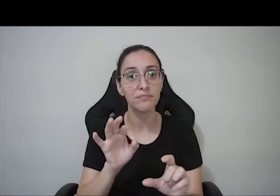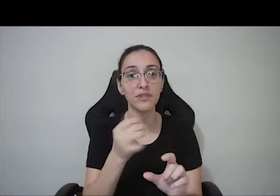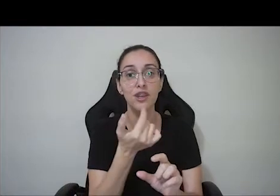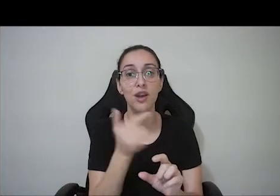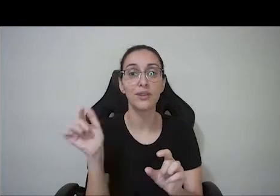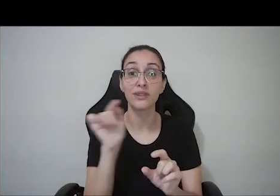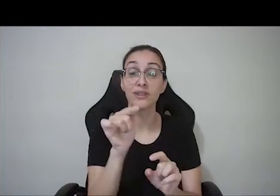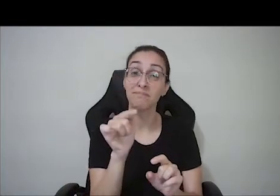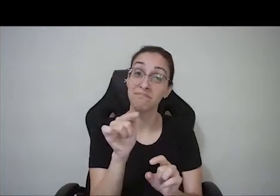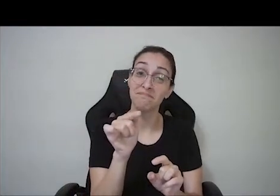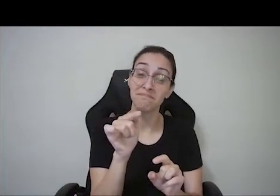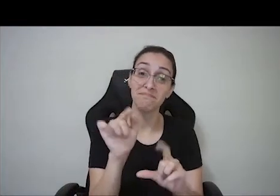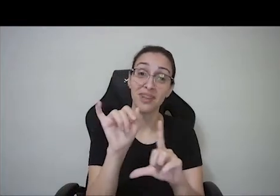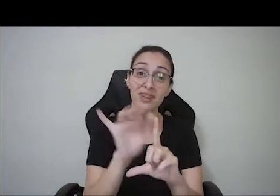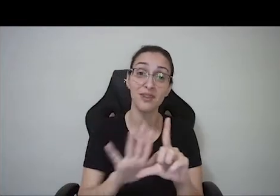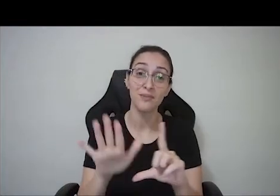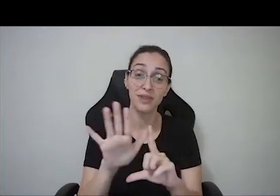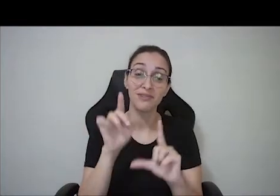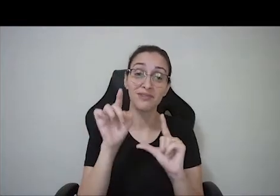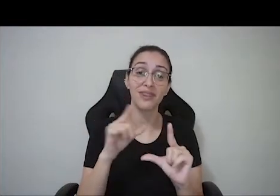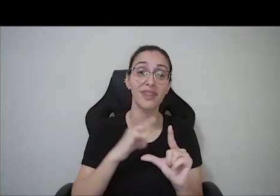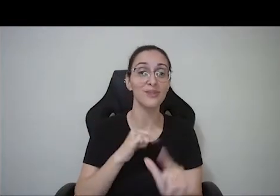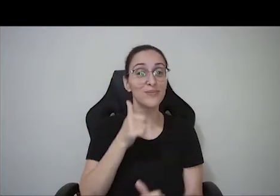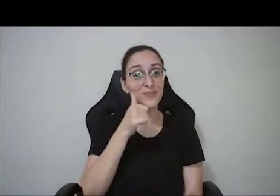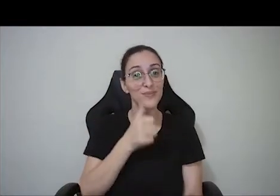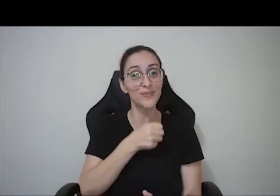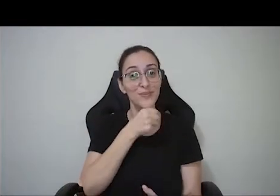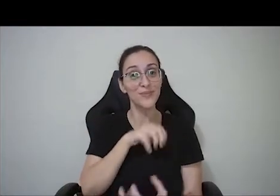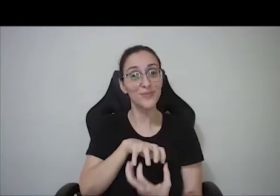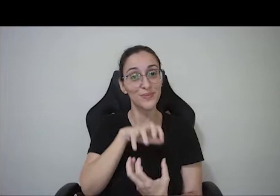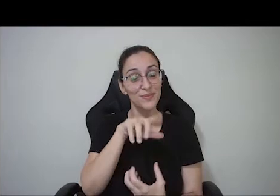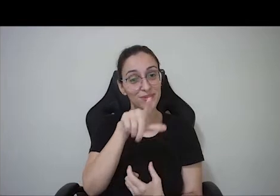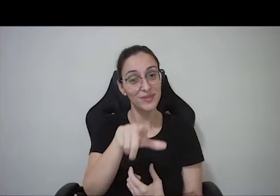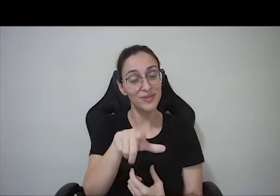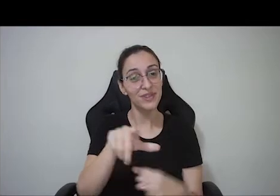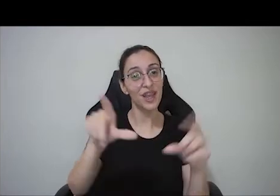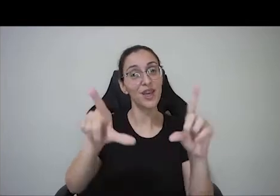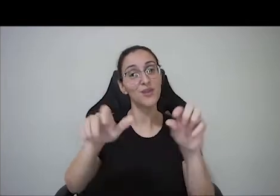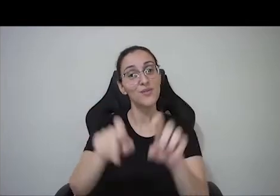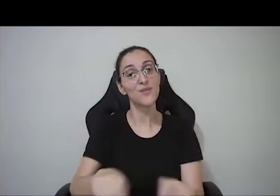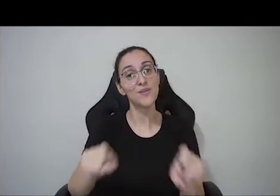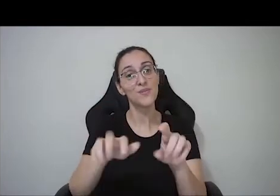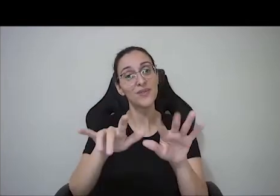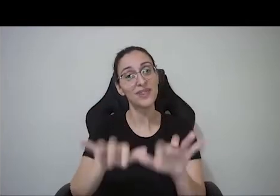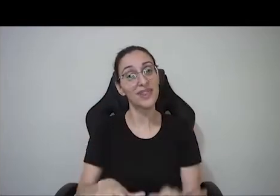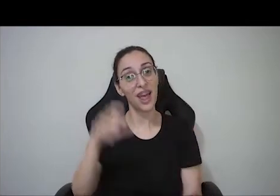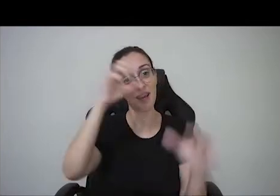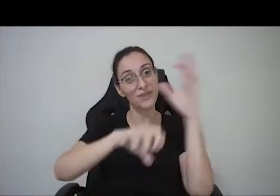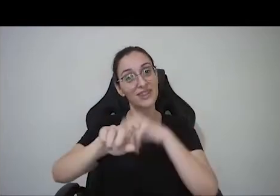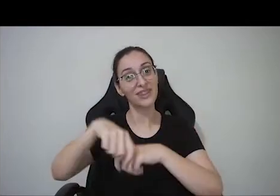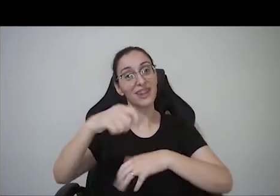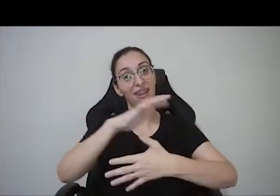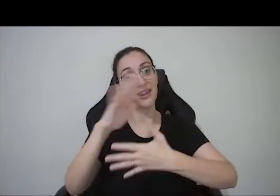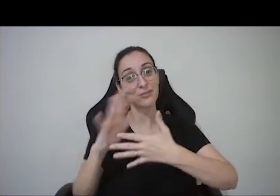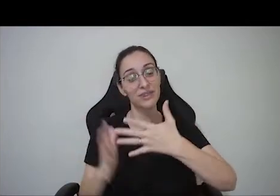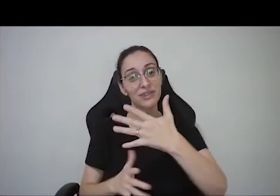E nessa última imagem, nós temos então uma senhora que está na frente do computador e ela está aprendendo sinais em